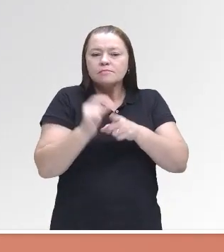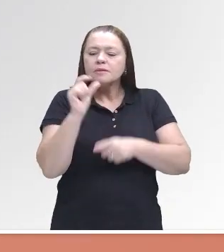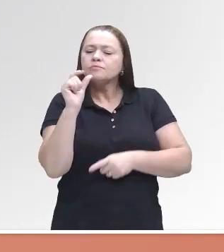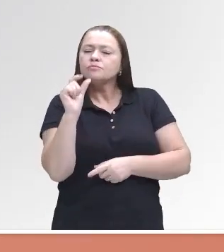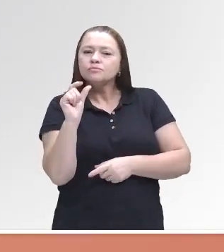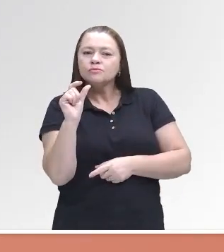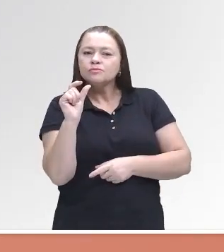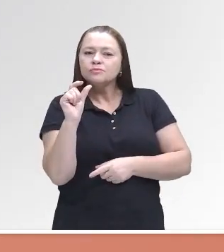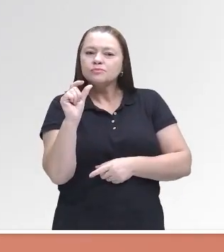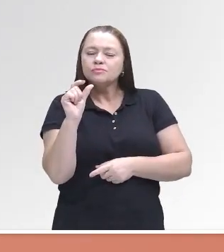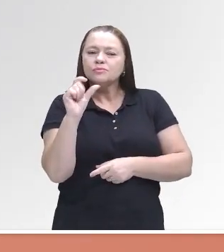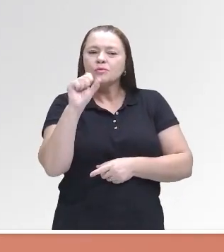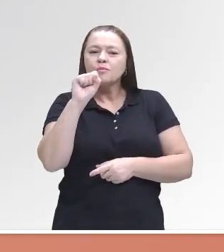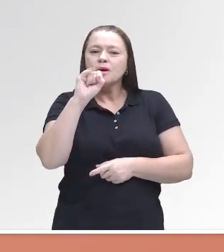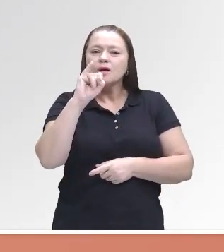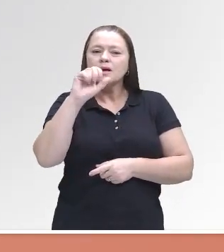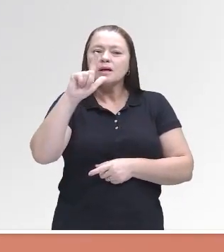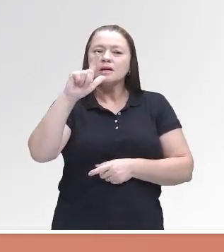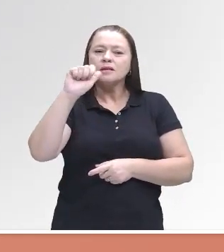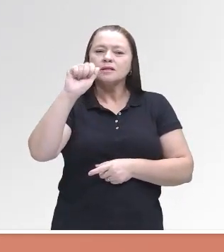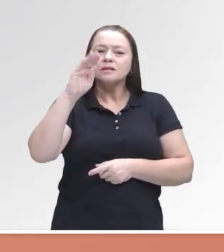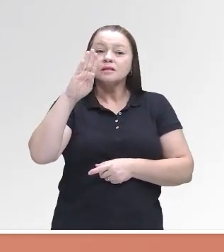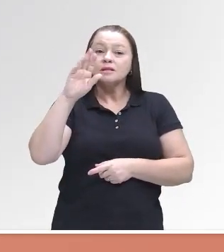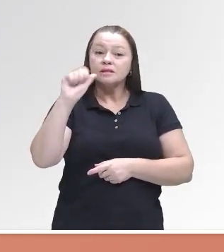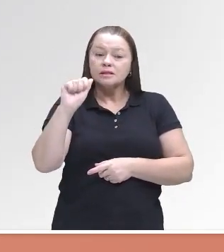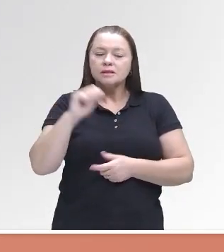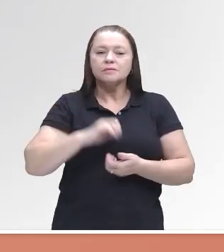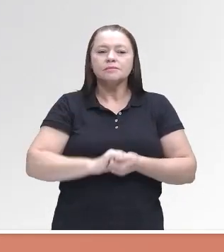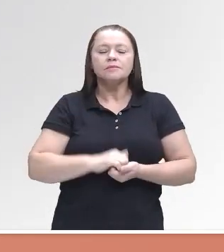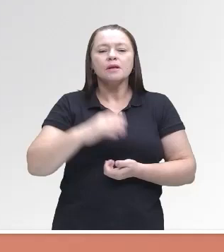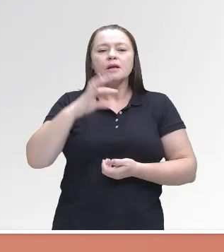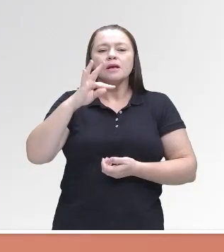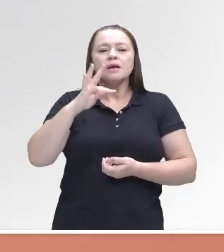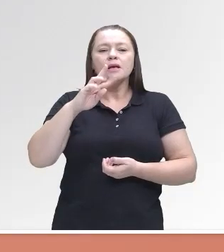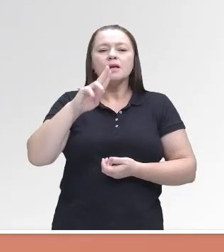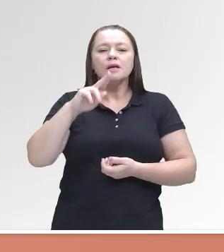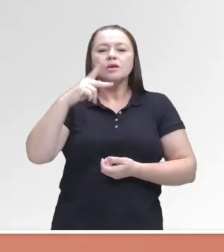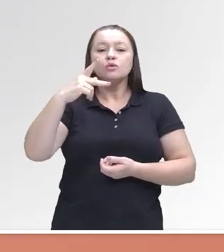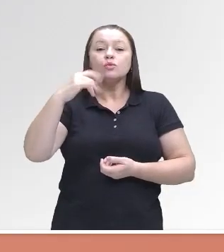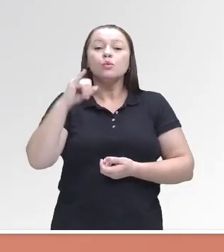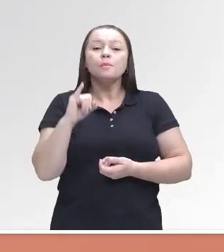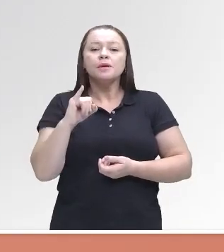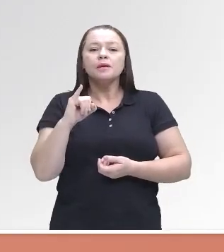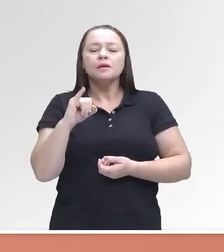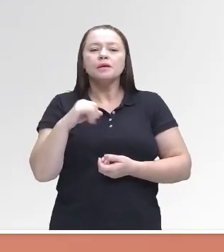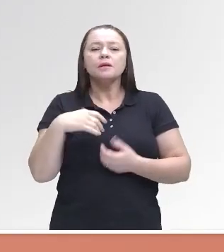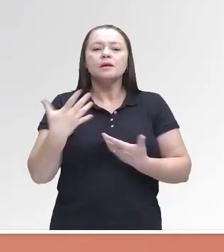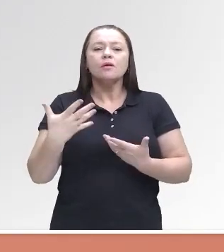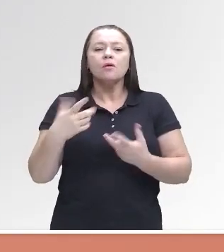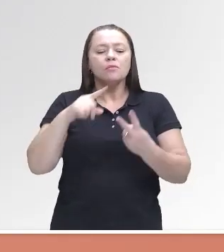uma sílaba. Tem. E tupi? Façam aí.